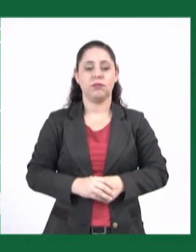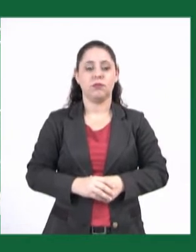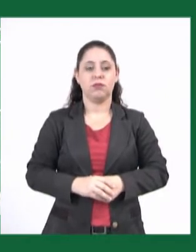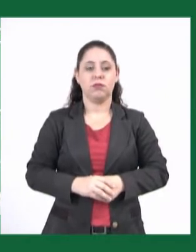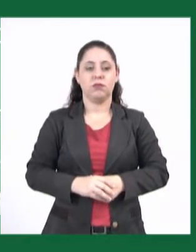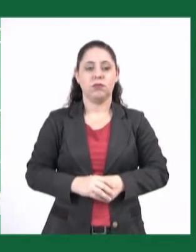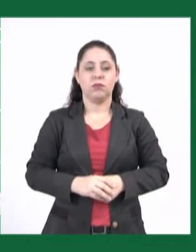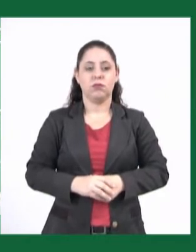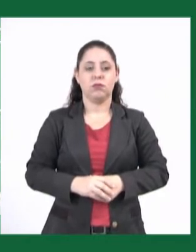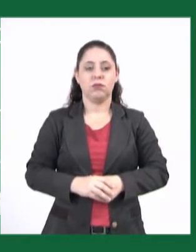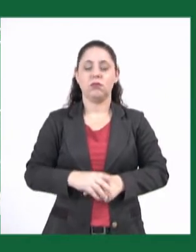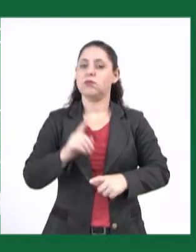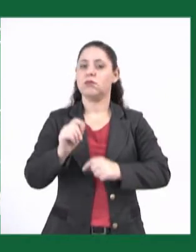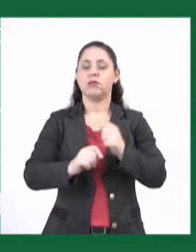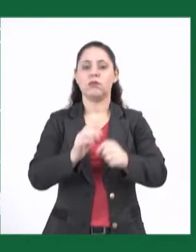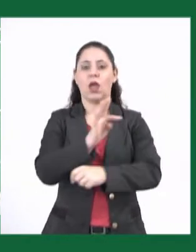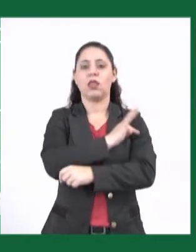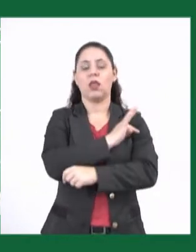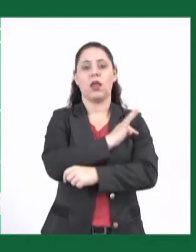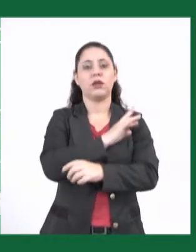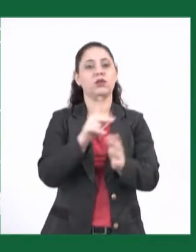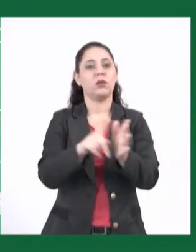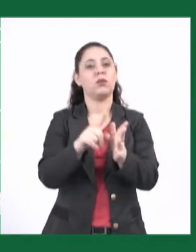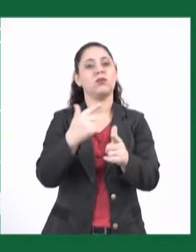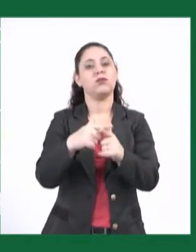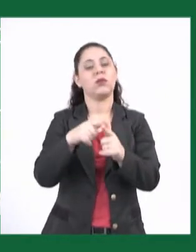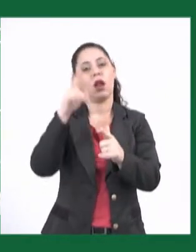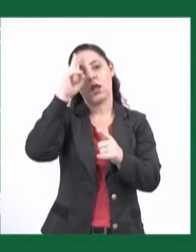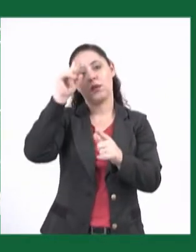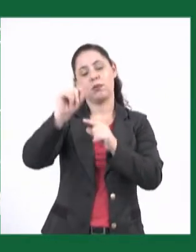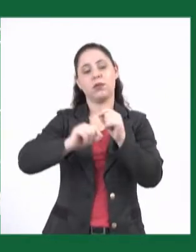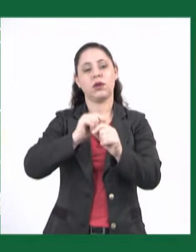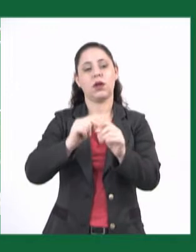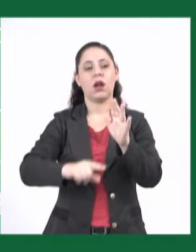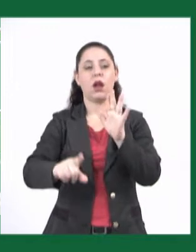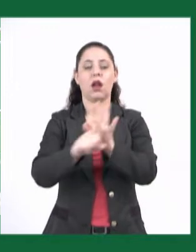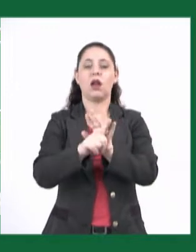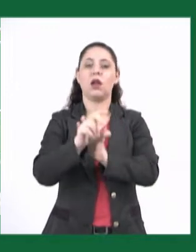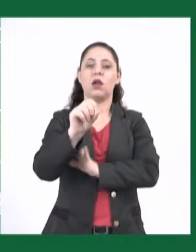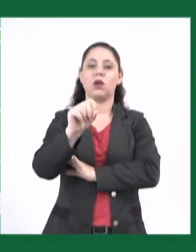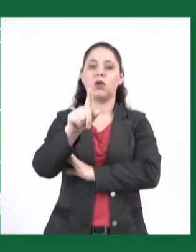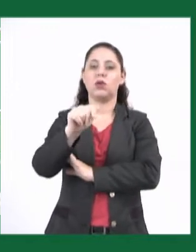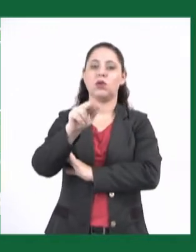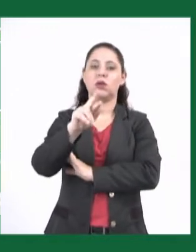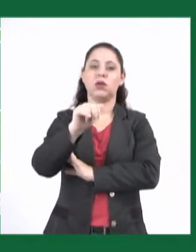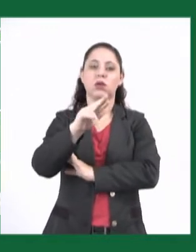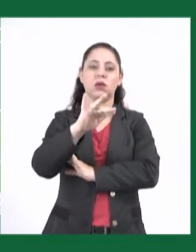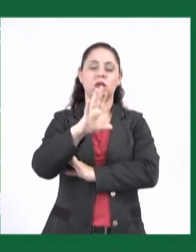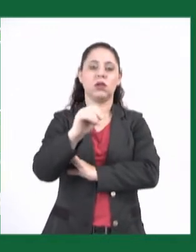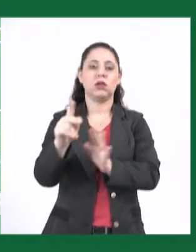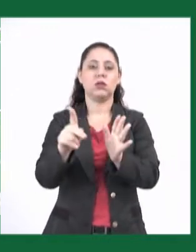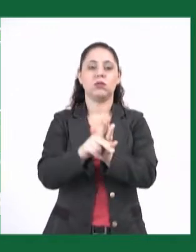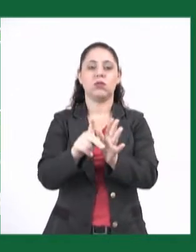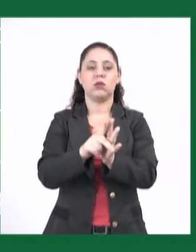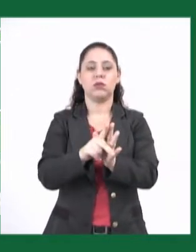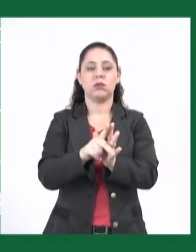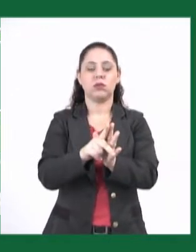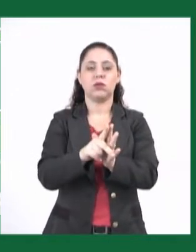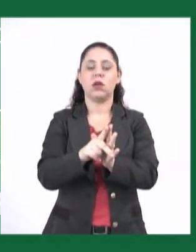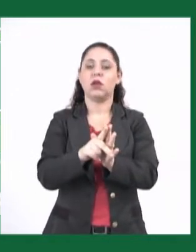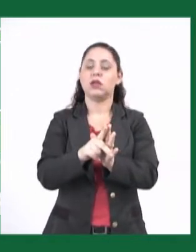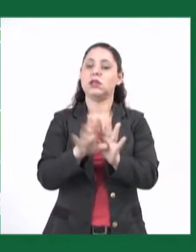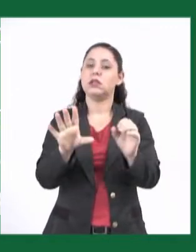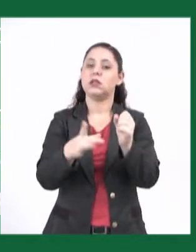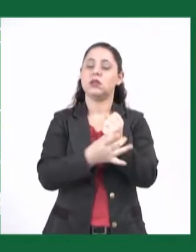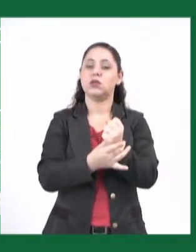Levando para o debate técnico o problema, né? A gente tem que lembrar da nossa lei orgânica que está na nossa Constituição brasileira, né? De segurança